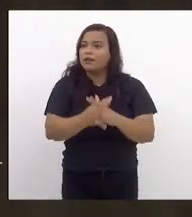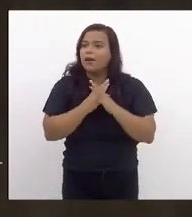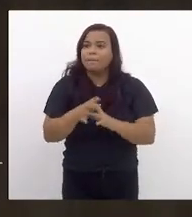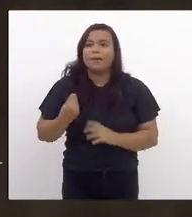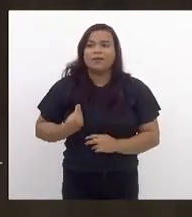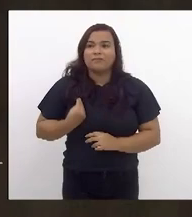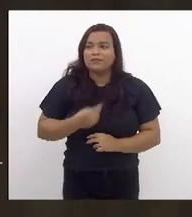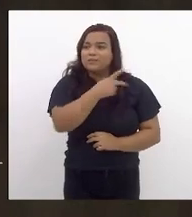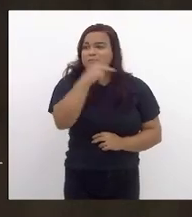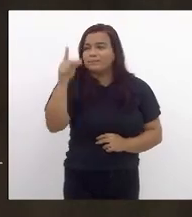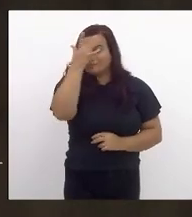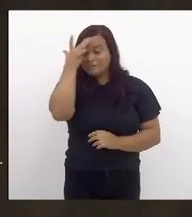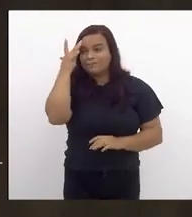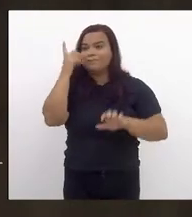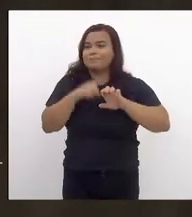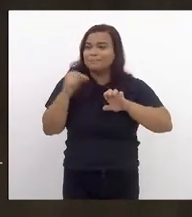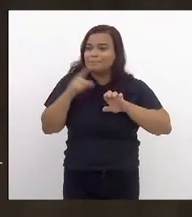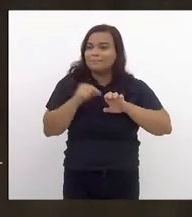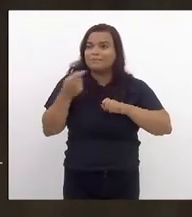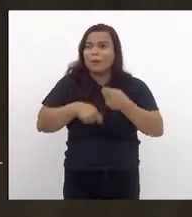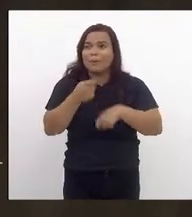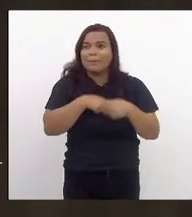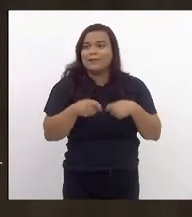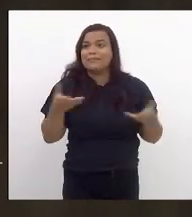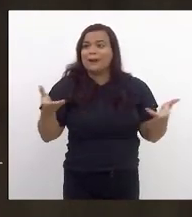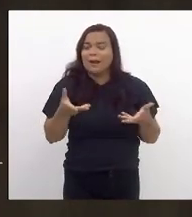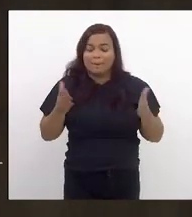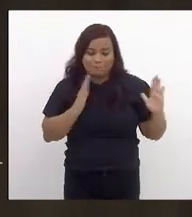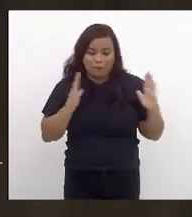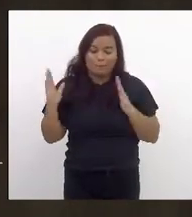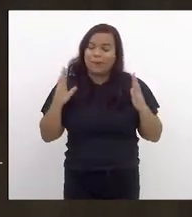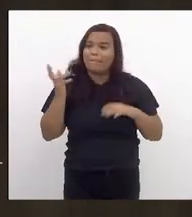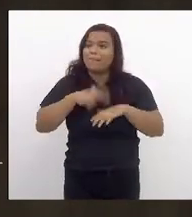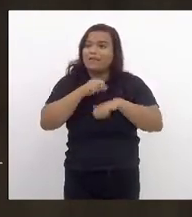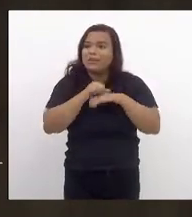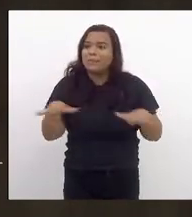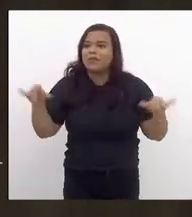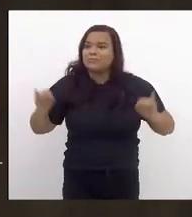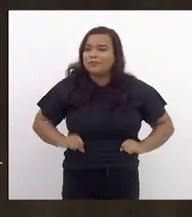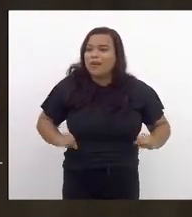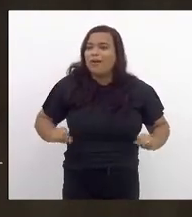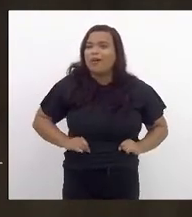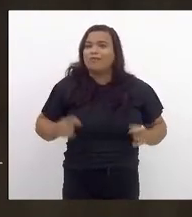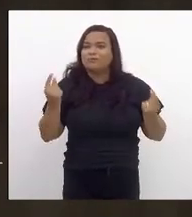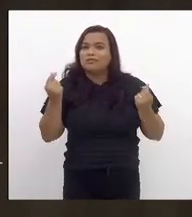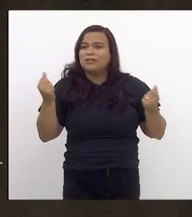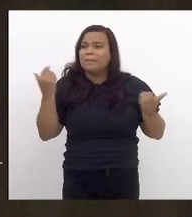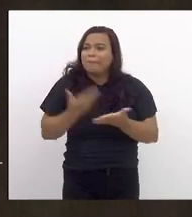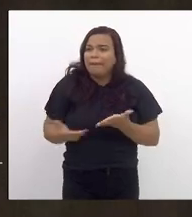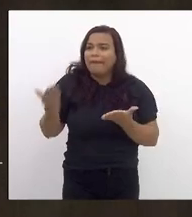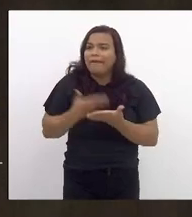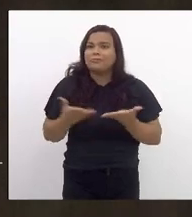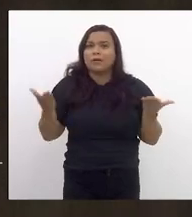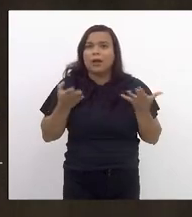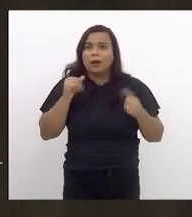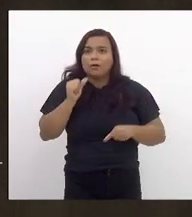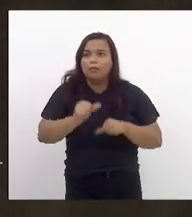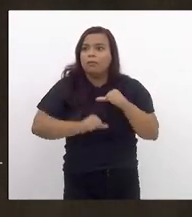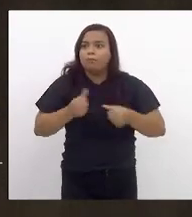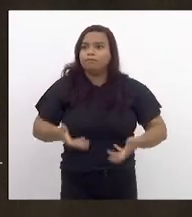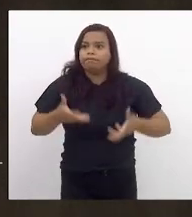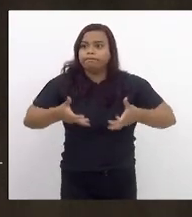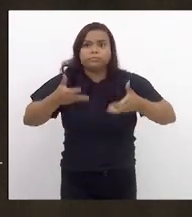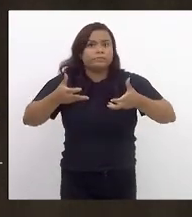dos empreendedores que sobreviveram a esse momento de pandemia, e agora era a hora de se reequilibrarem. E o metrô Rio